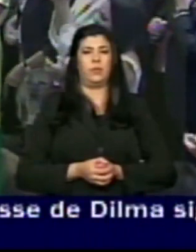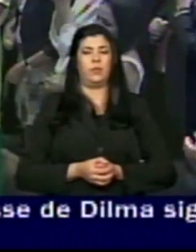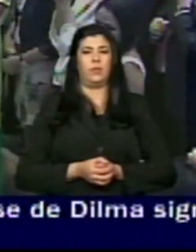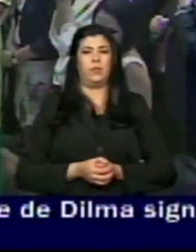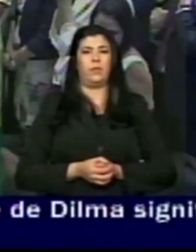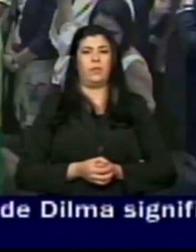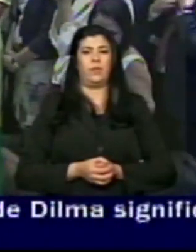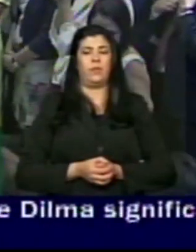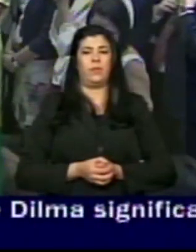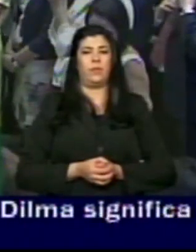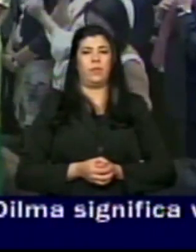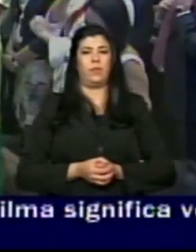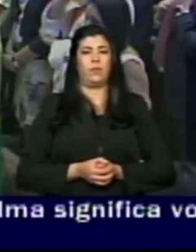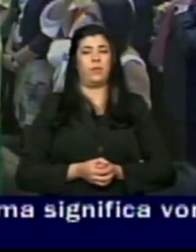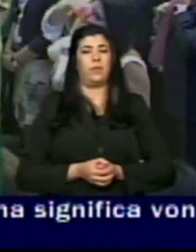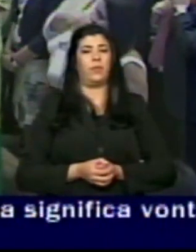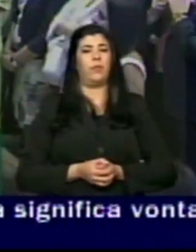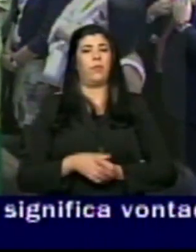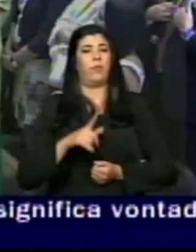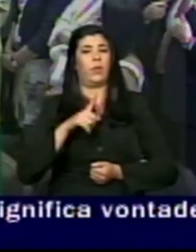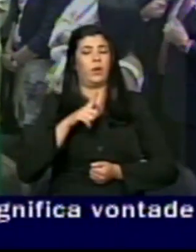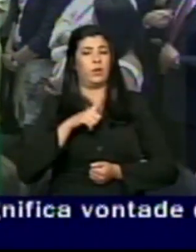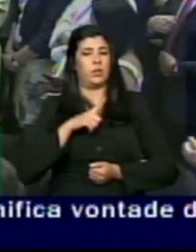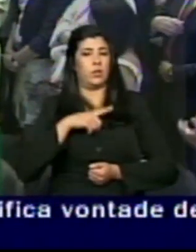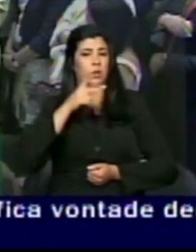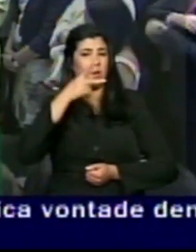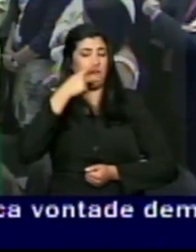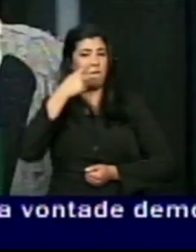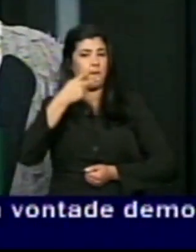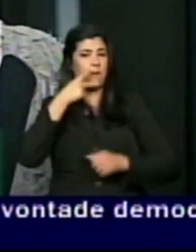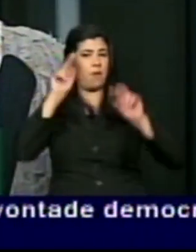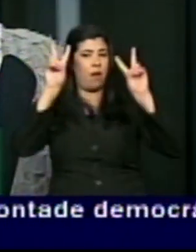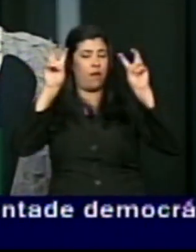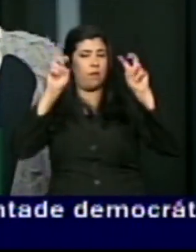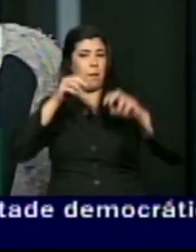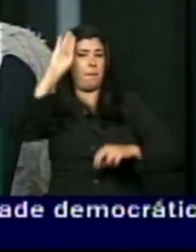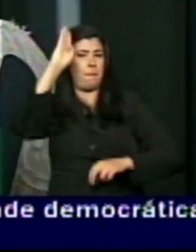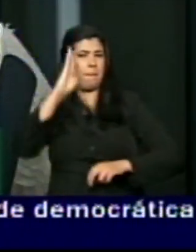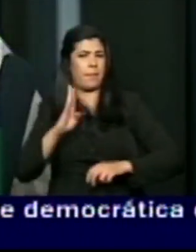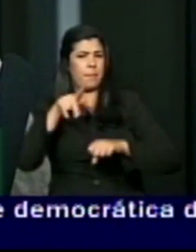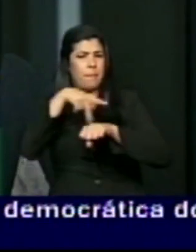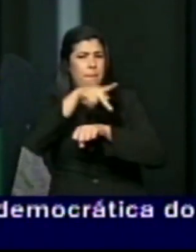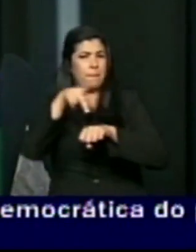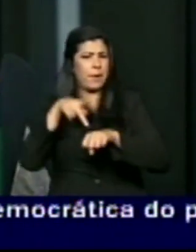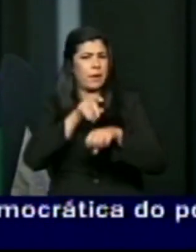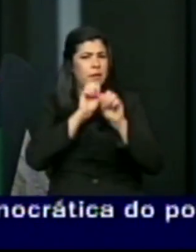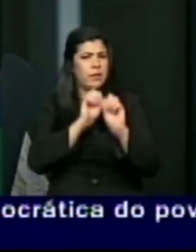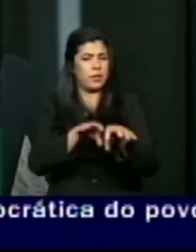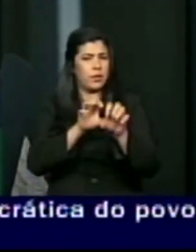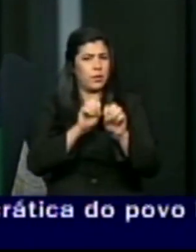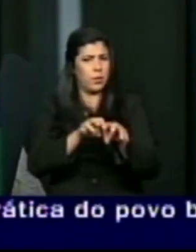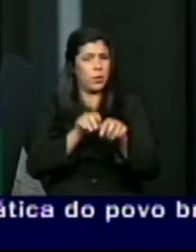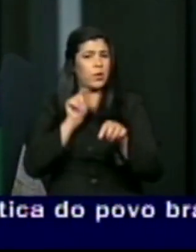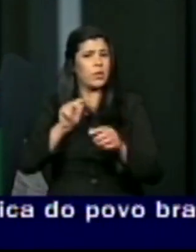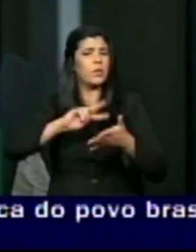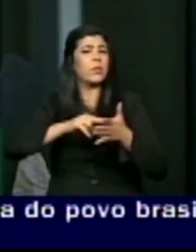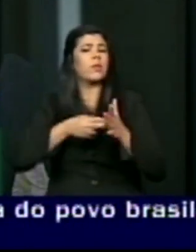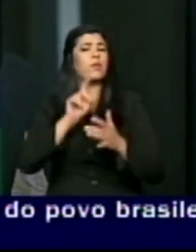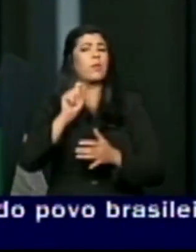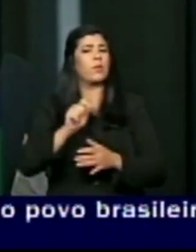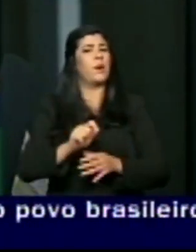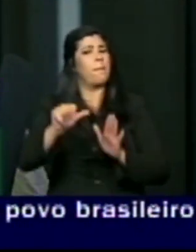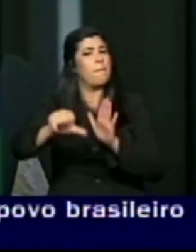significado ao brados Brasil Pátria Educadora estamos dizendo que a educação ser a